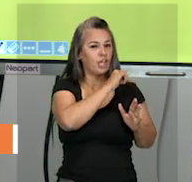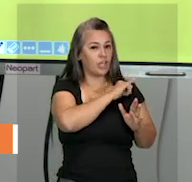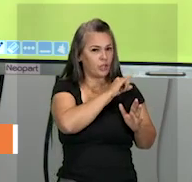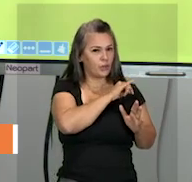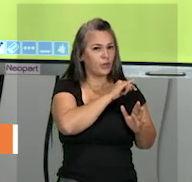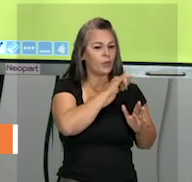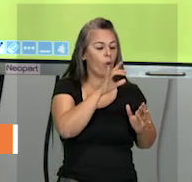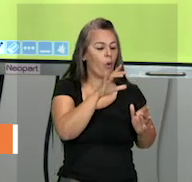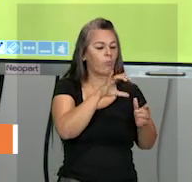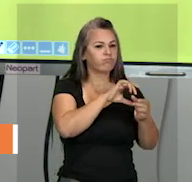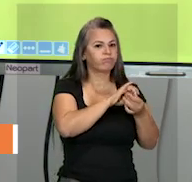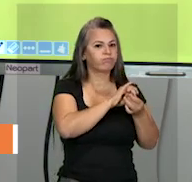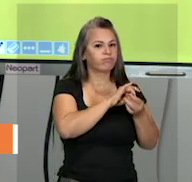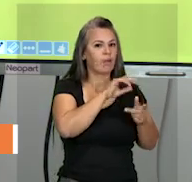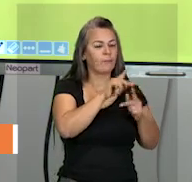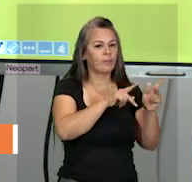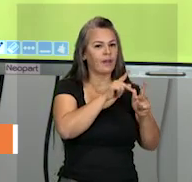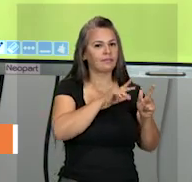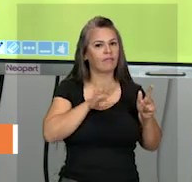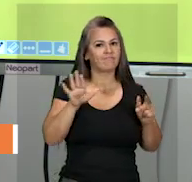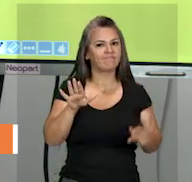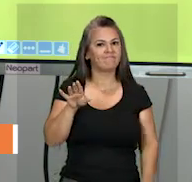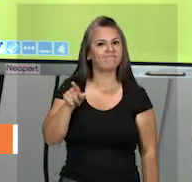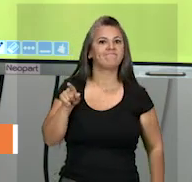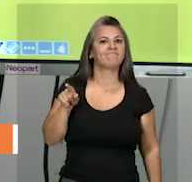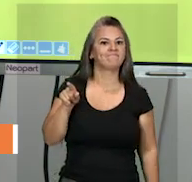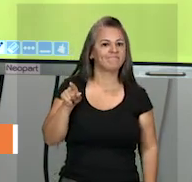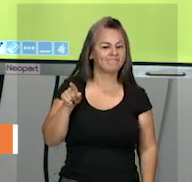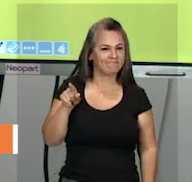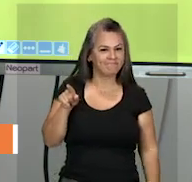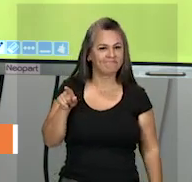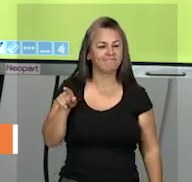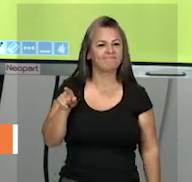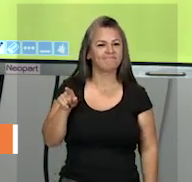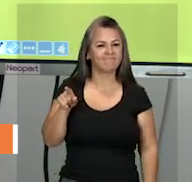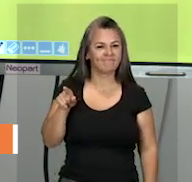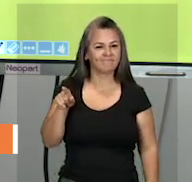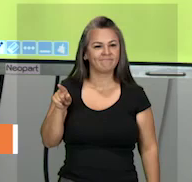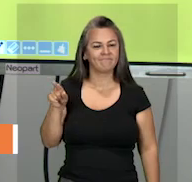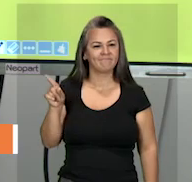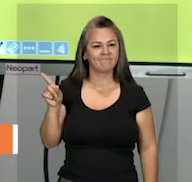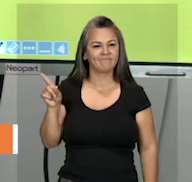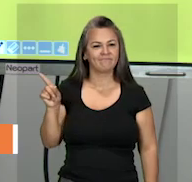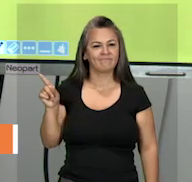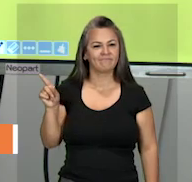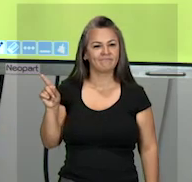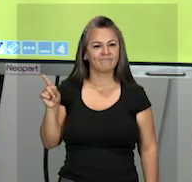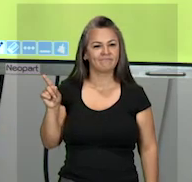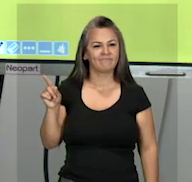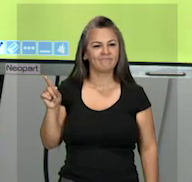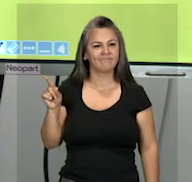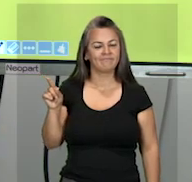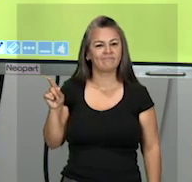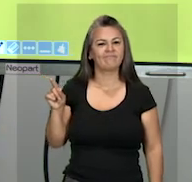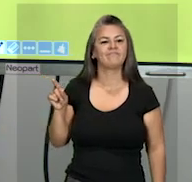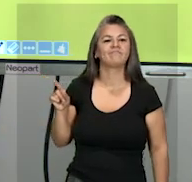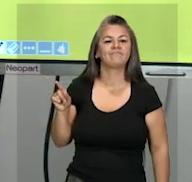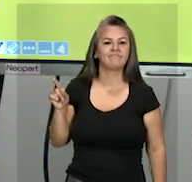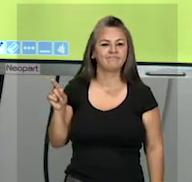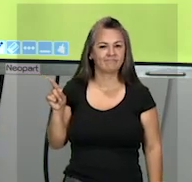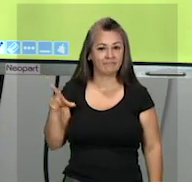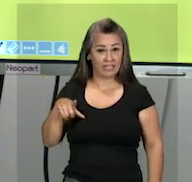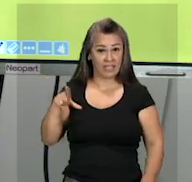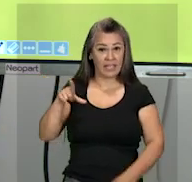imagina a imensidão de lá. E aí Tóquio vai se conectando com outras cidades ao longo dessa ilha de Honshu, vai se conectando com Kyoto,